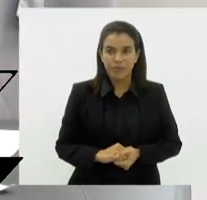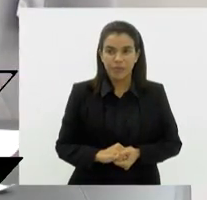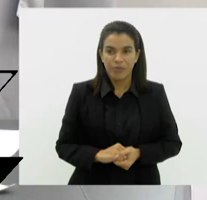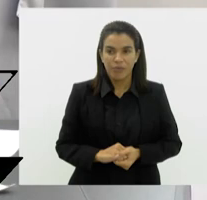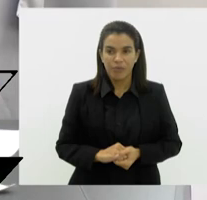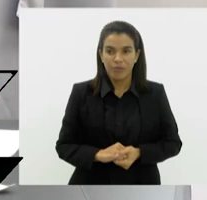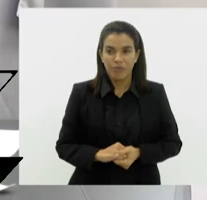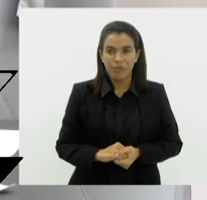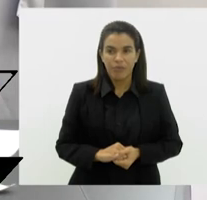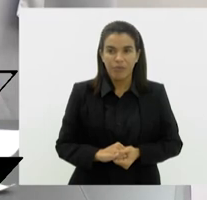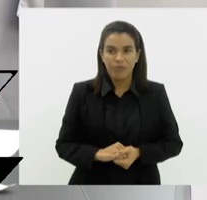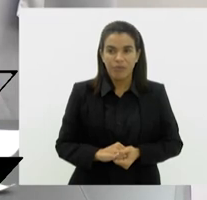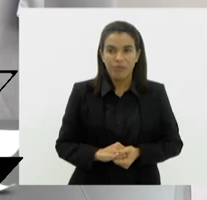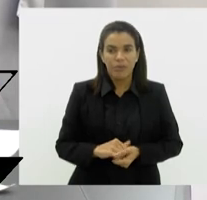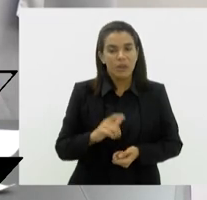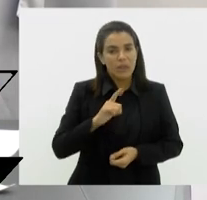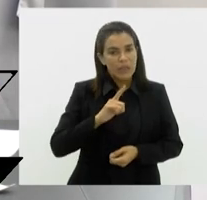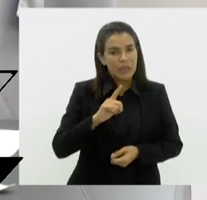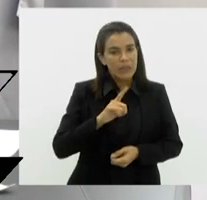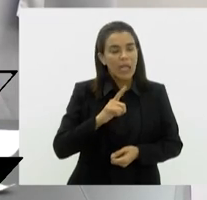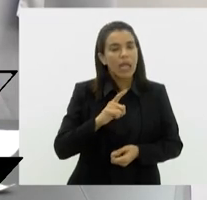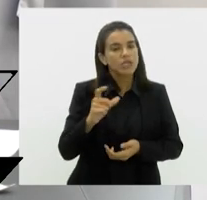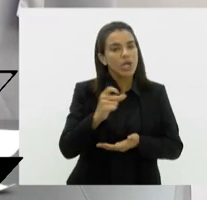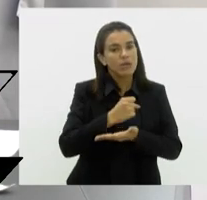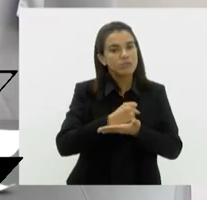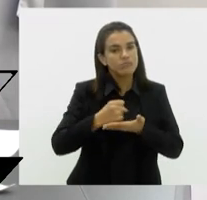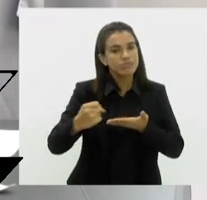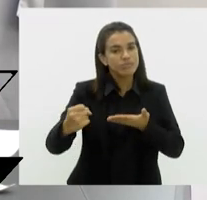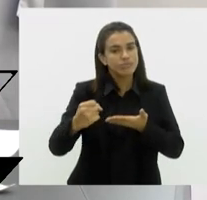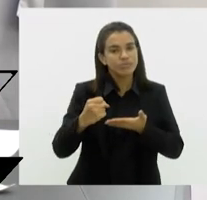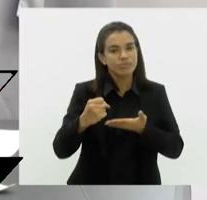aqui muito antigos. Tem até prescritos.